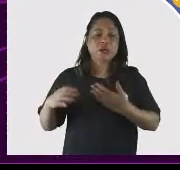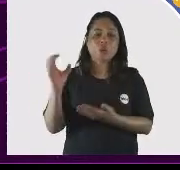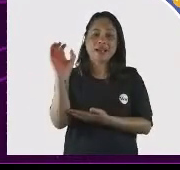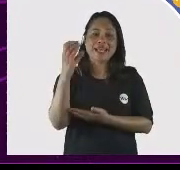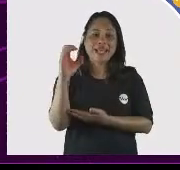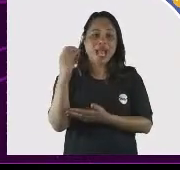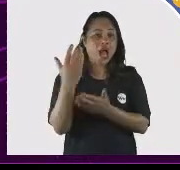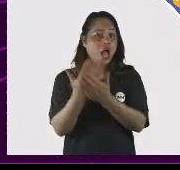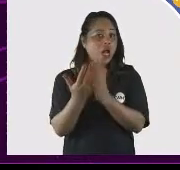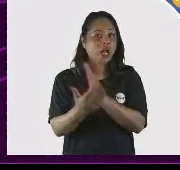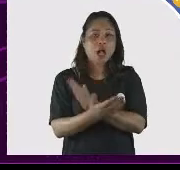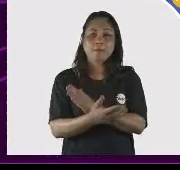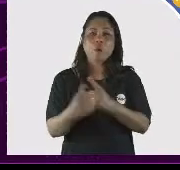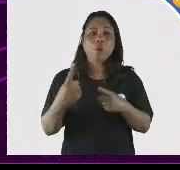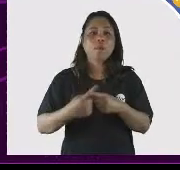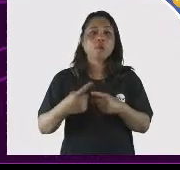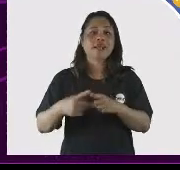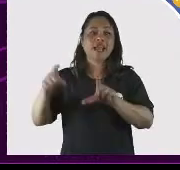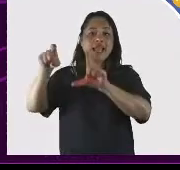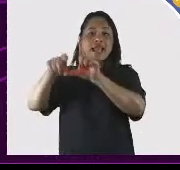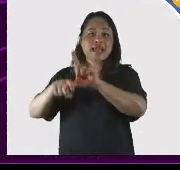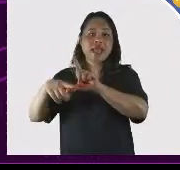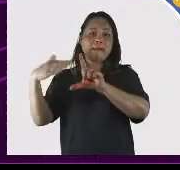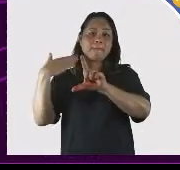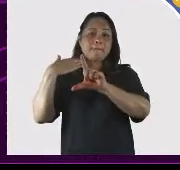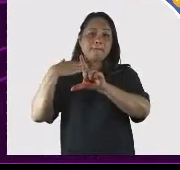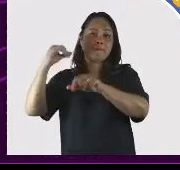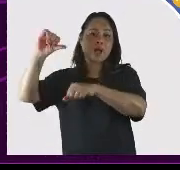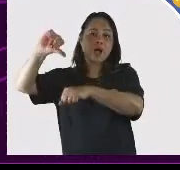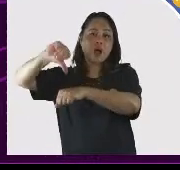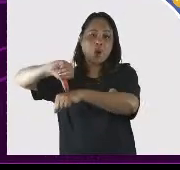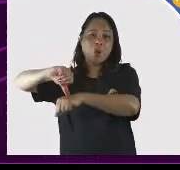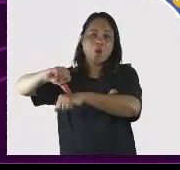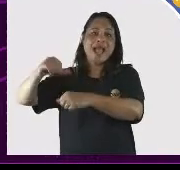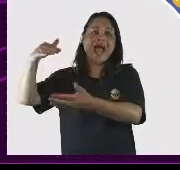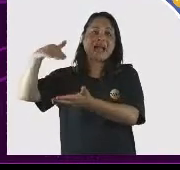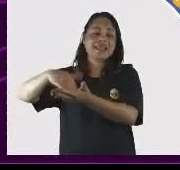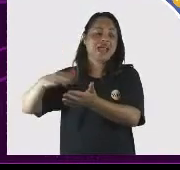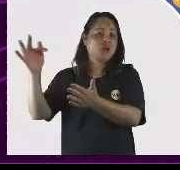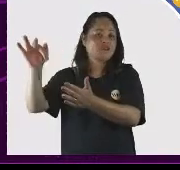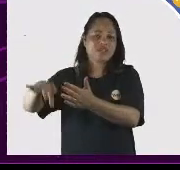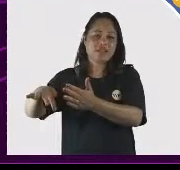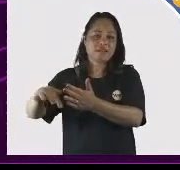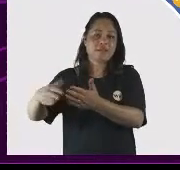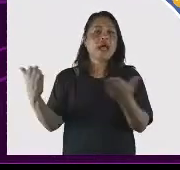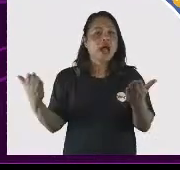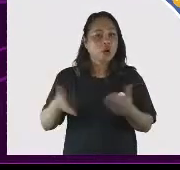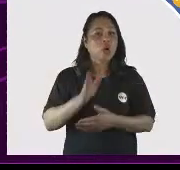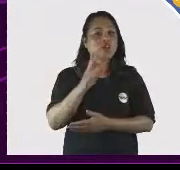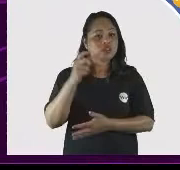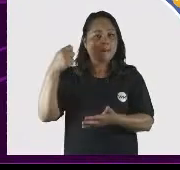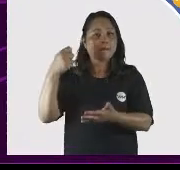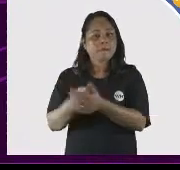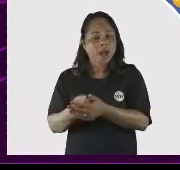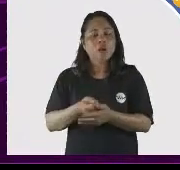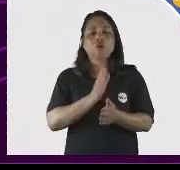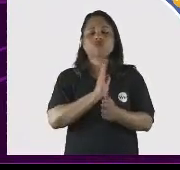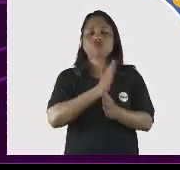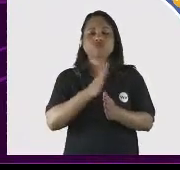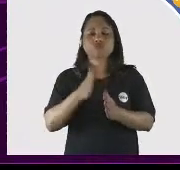Isso fica cravado no banco central até ele terminar essa renegociação e agora boa parte deles